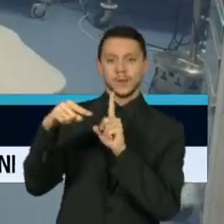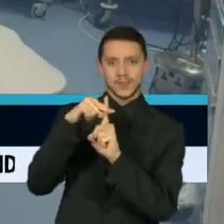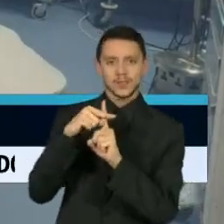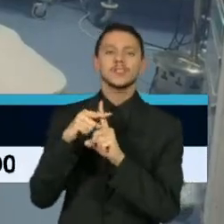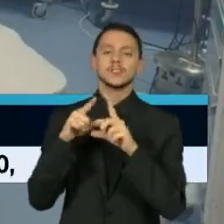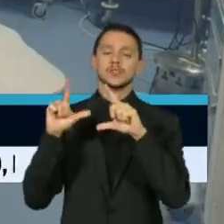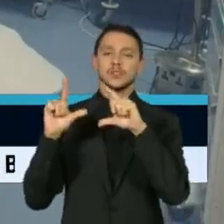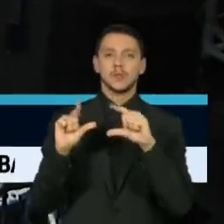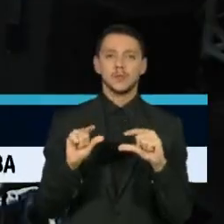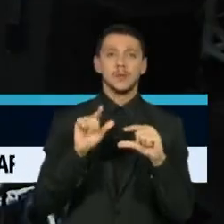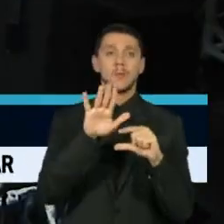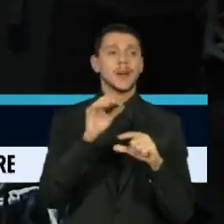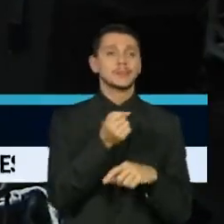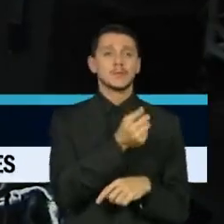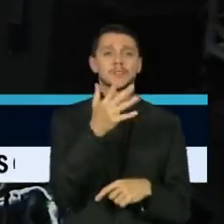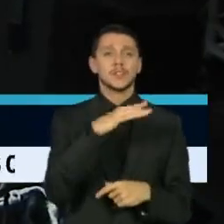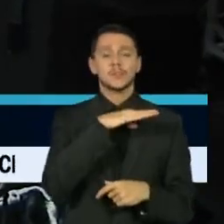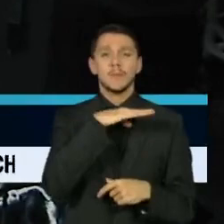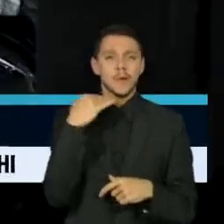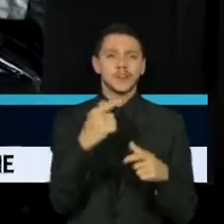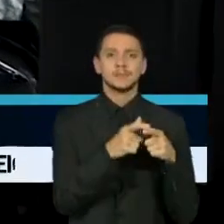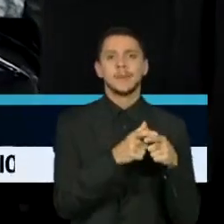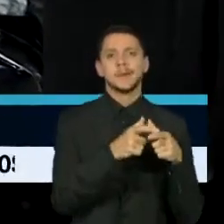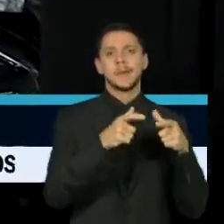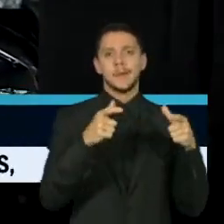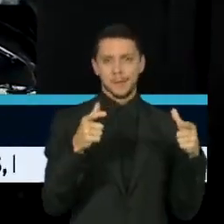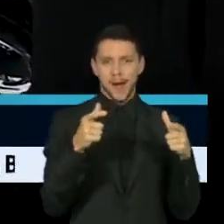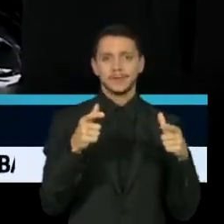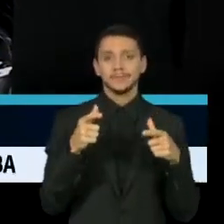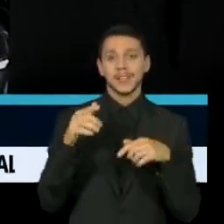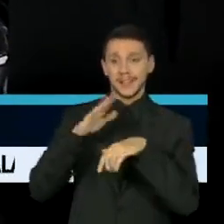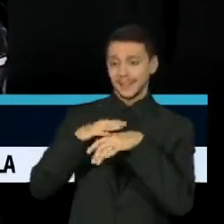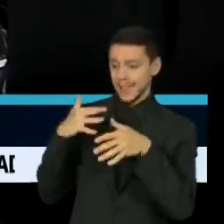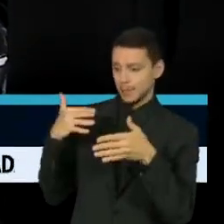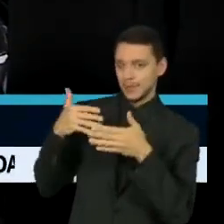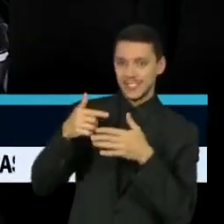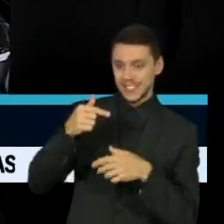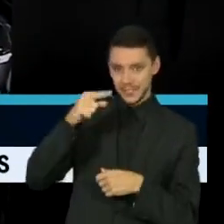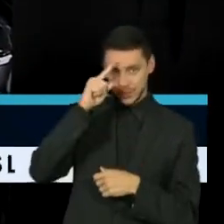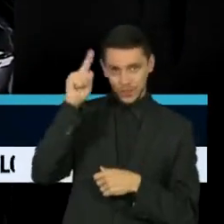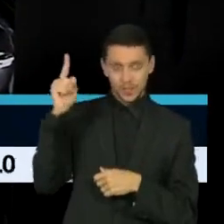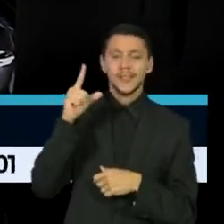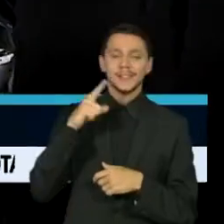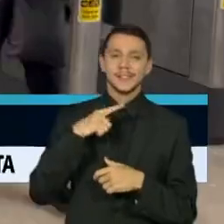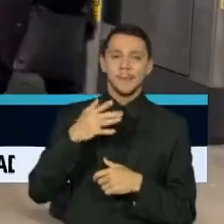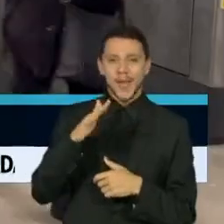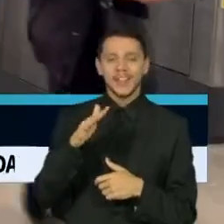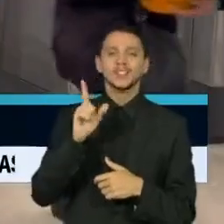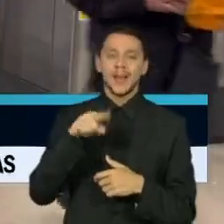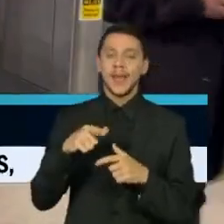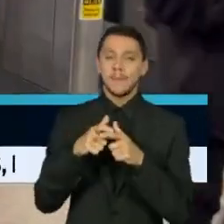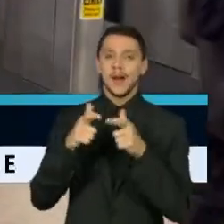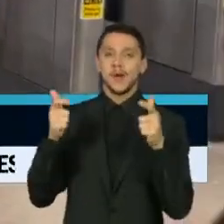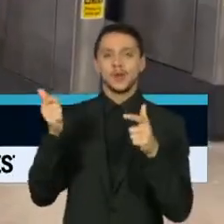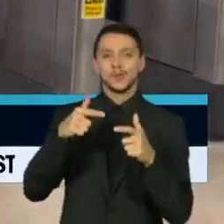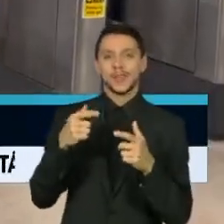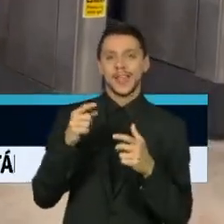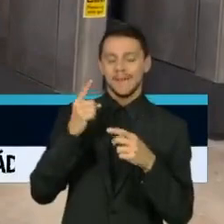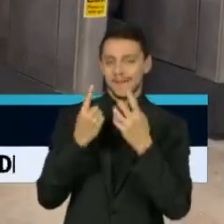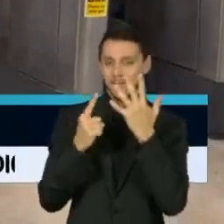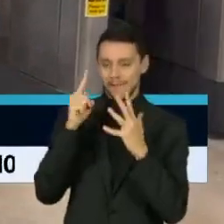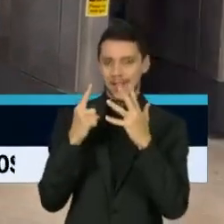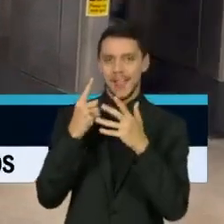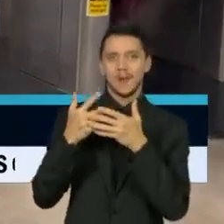número de mortes não. A média de 7 dias é a maior desde fevereiro do ano passado. Apesar da taxa de